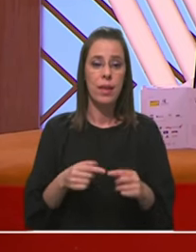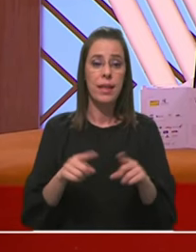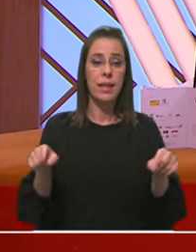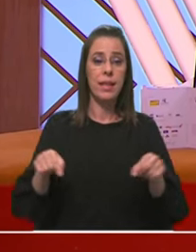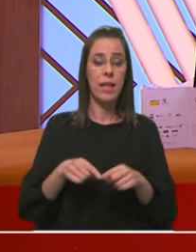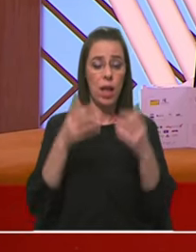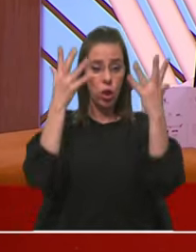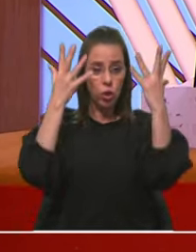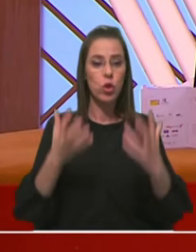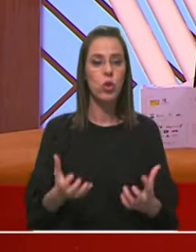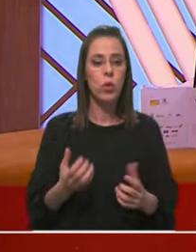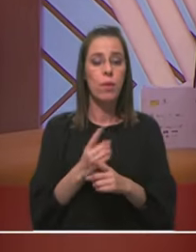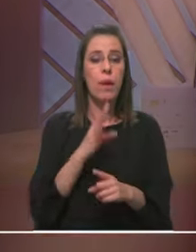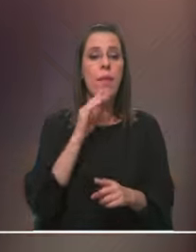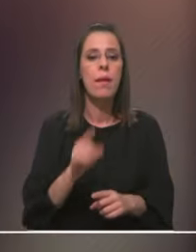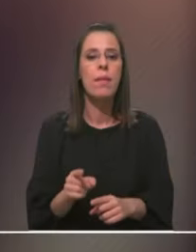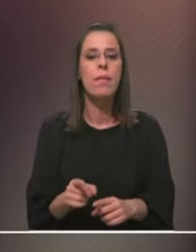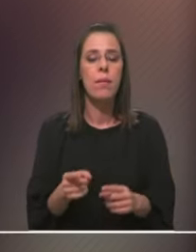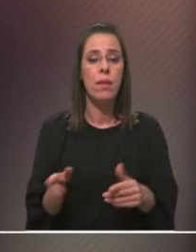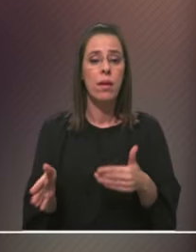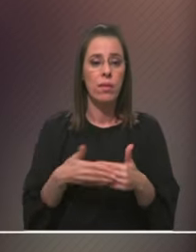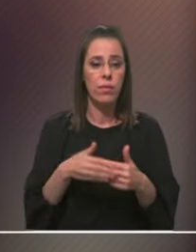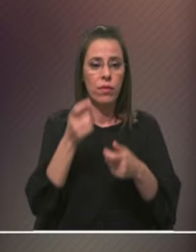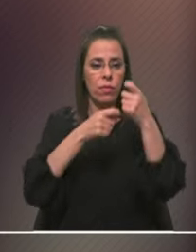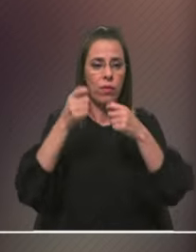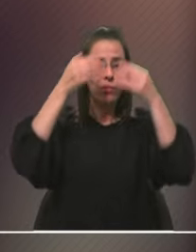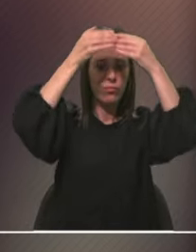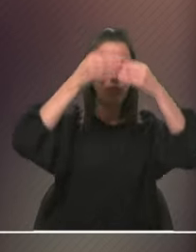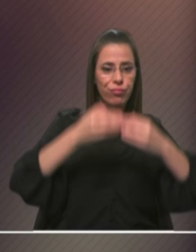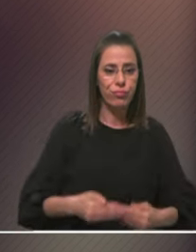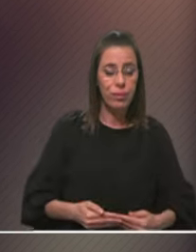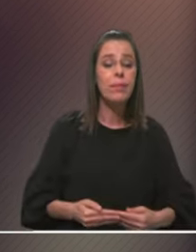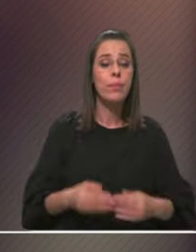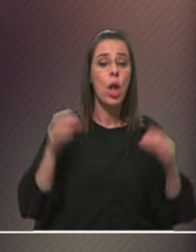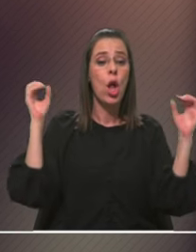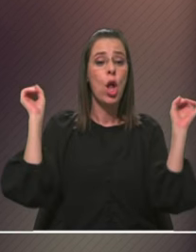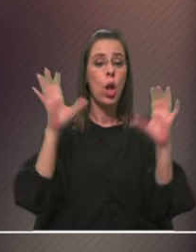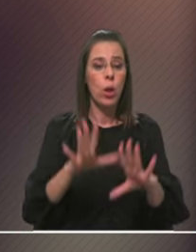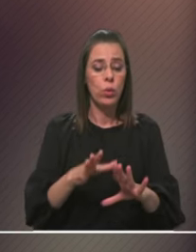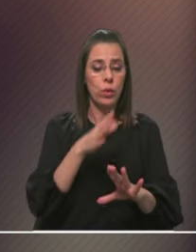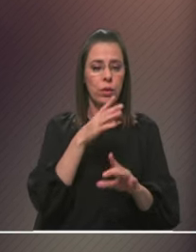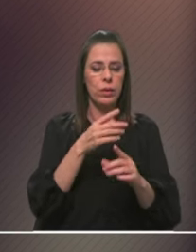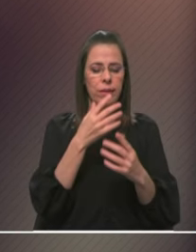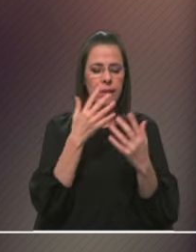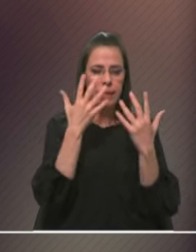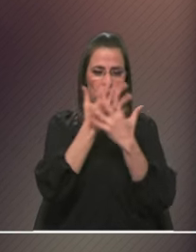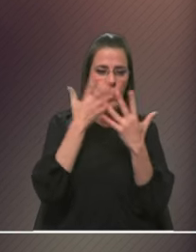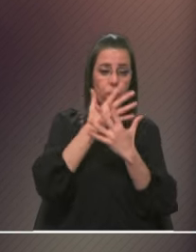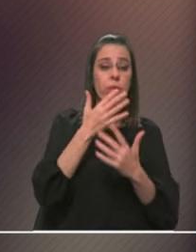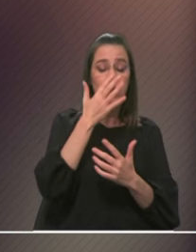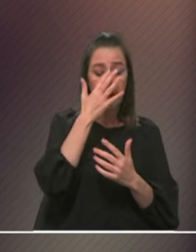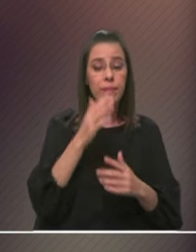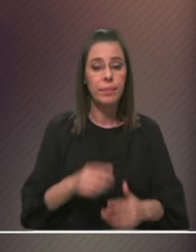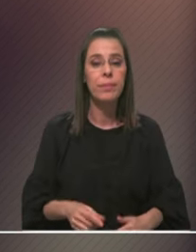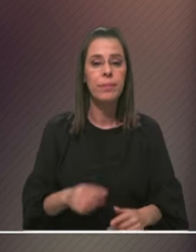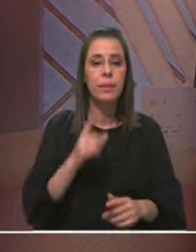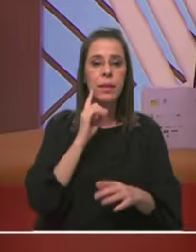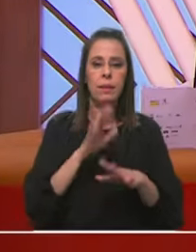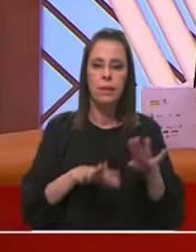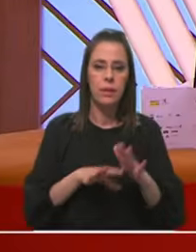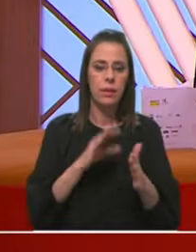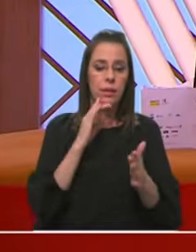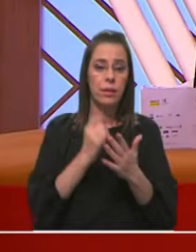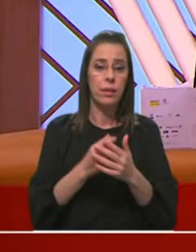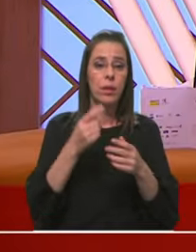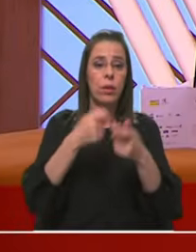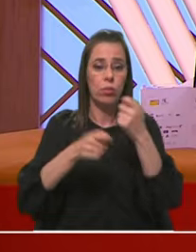escuras porque a sua mãe fechava as persianas não era a luz incomodava Sim era uma ela sempre fez isso ter